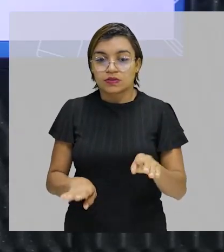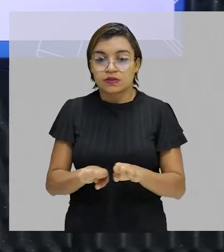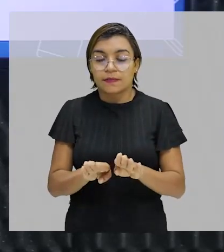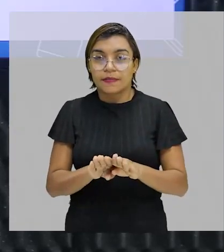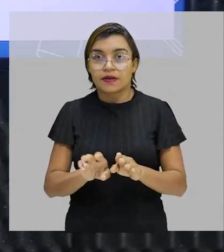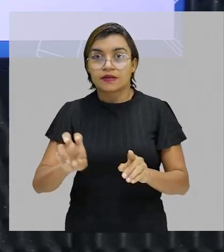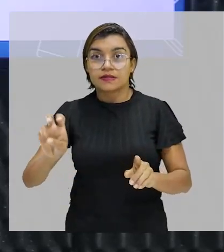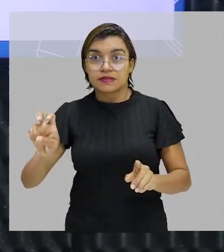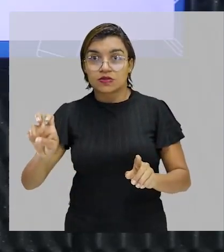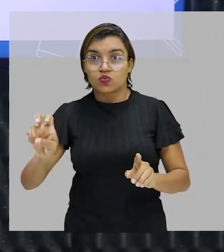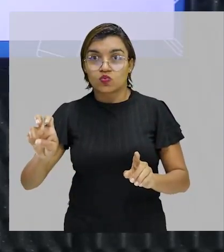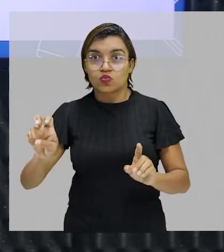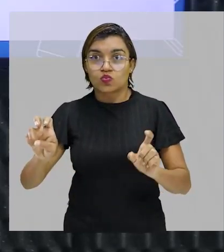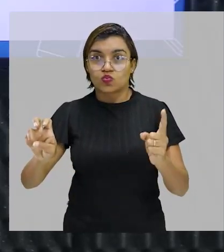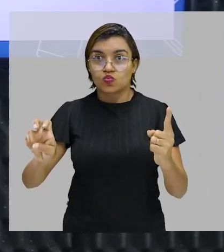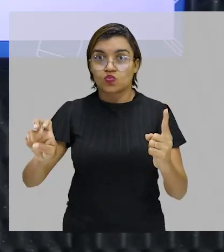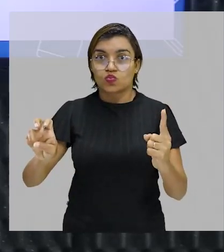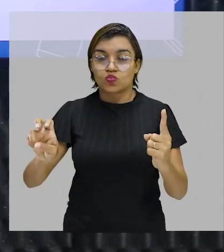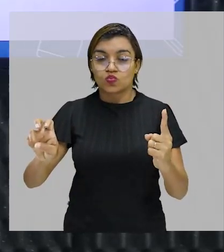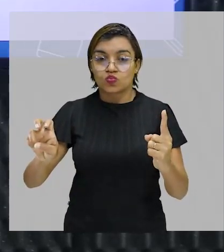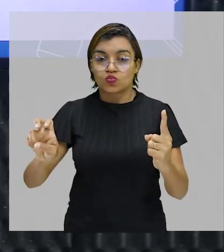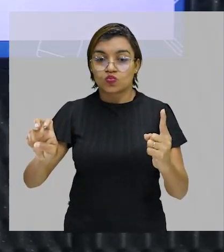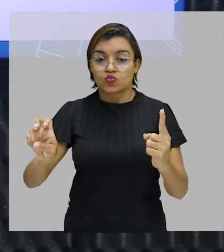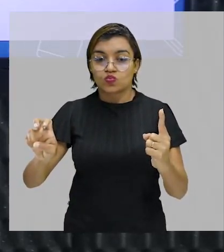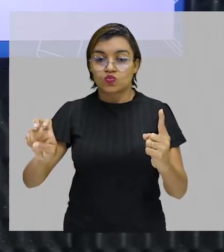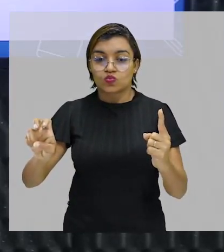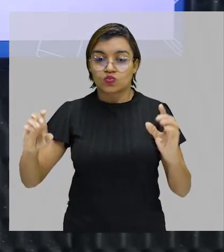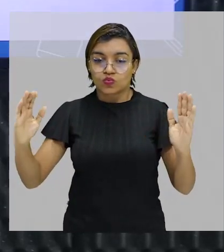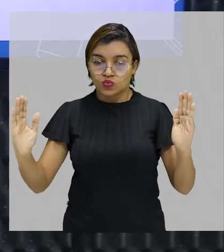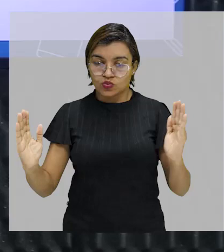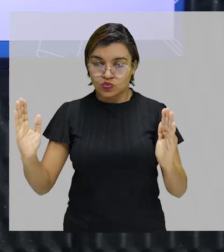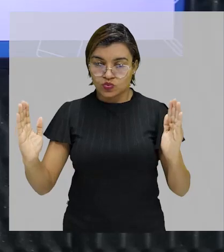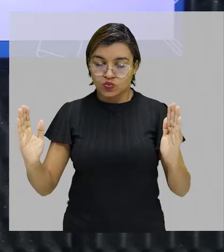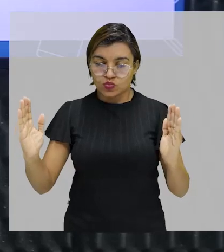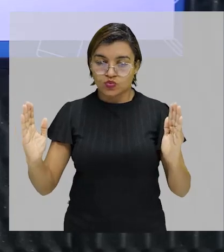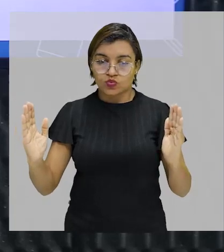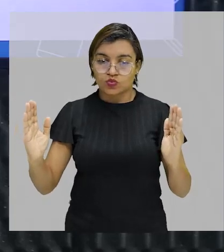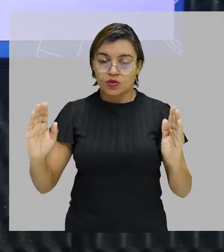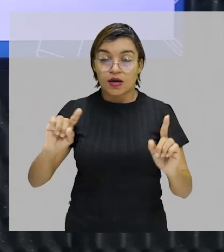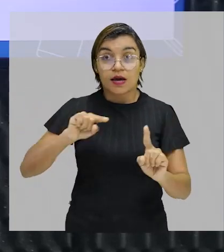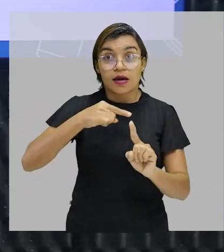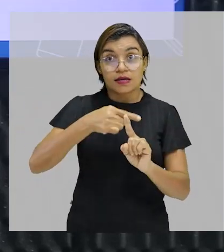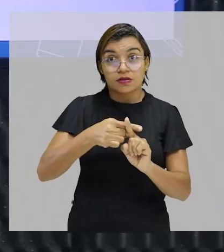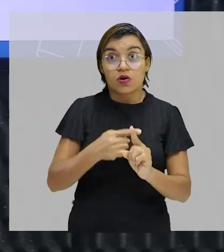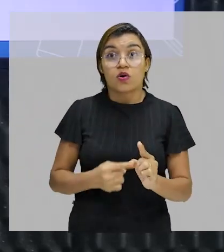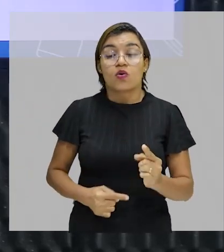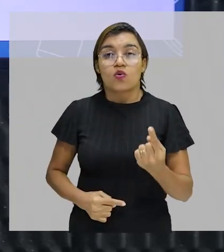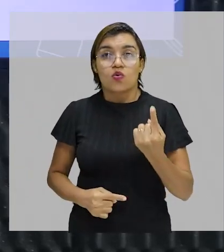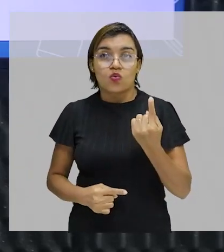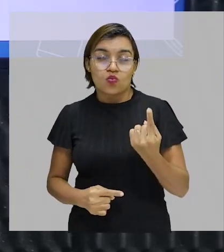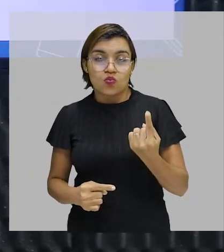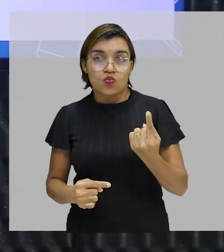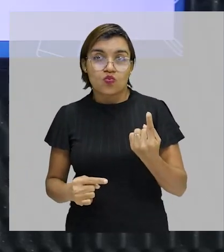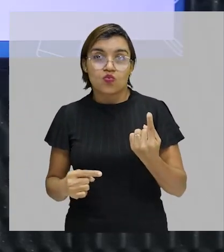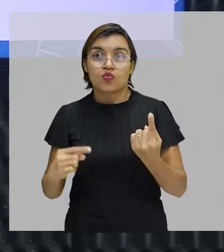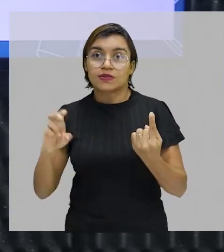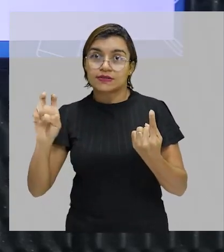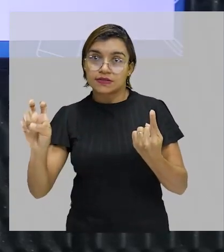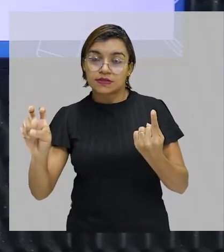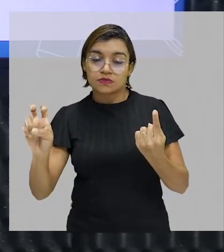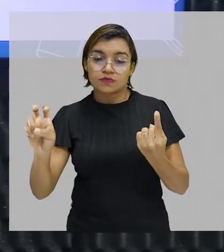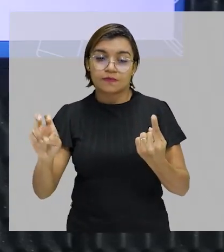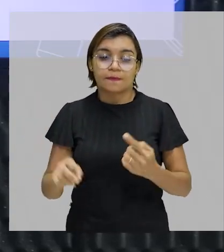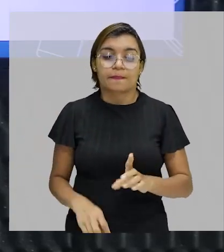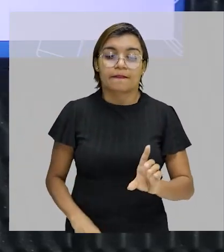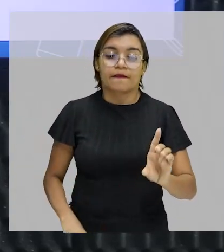sempre nas extremidades. 1, 5. Então, seria a adição 1, 5. Se olhar na